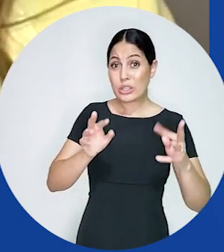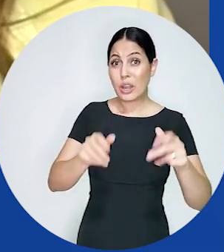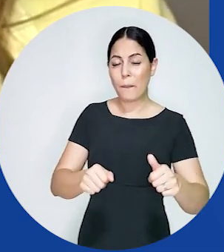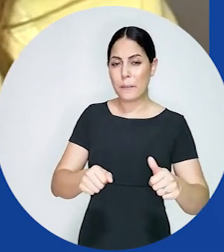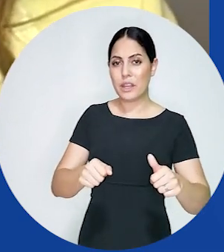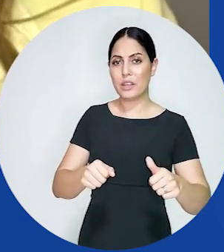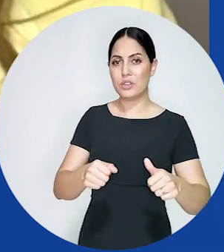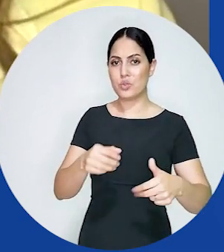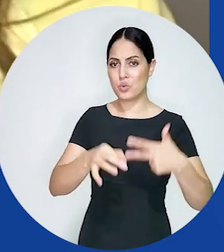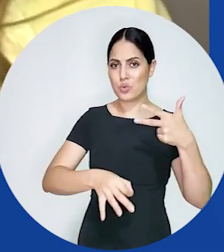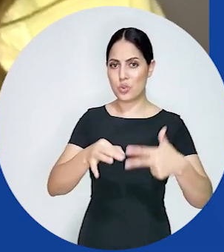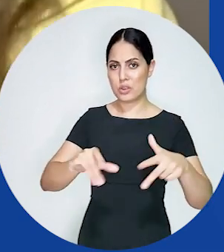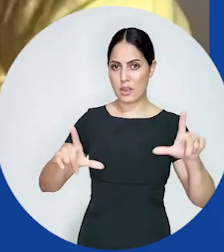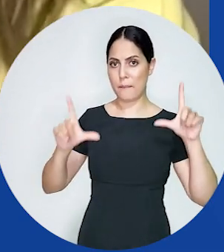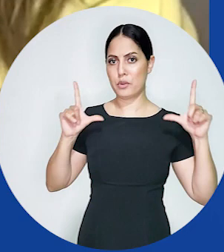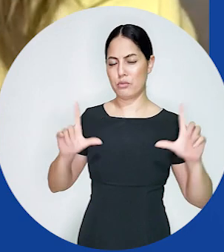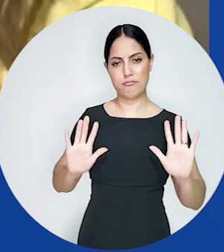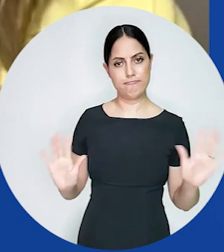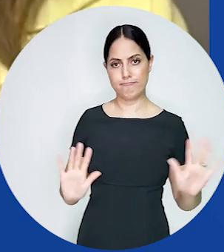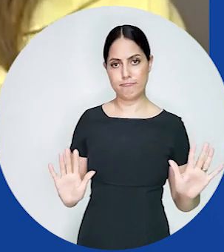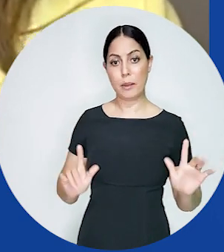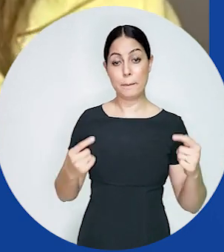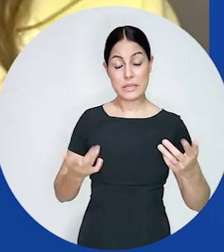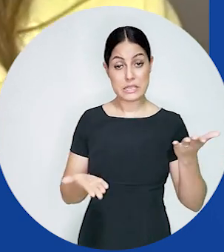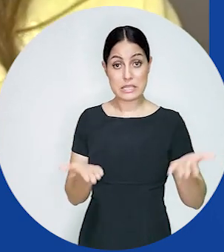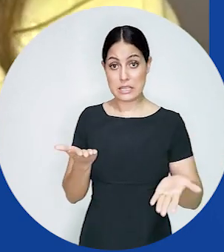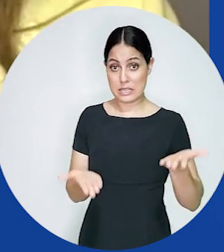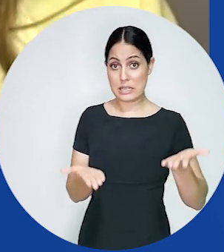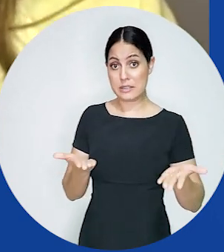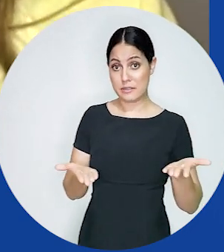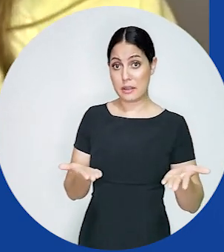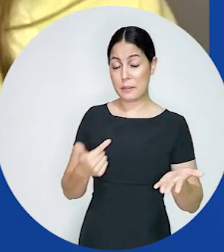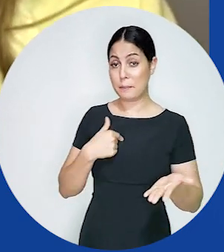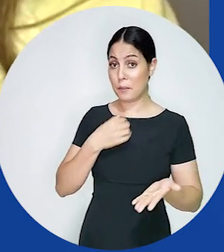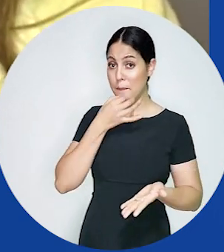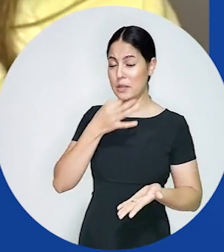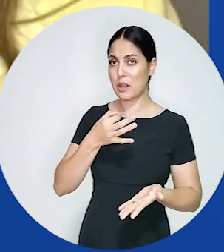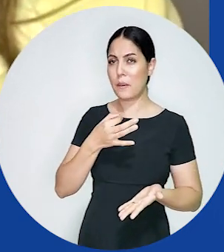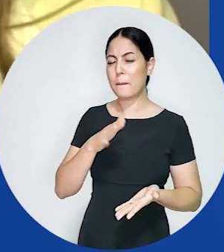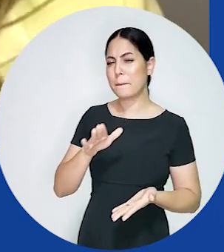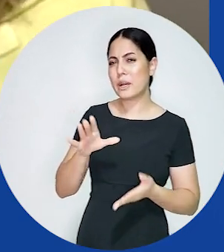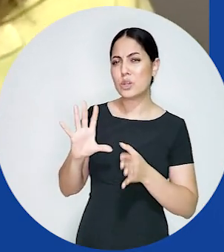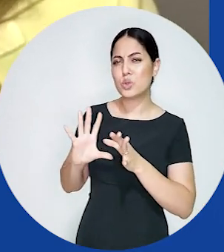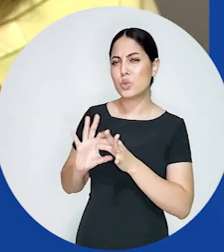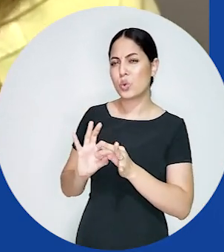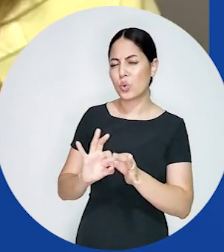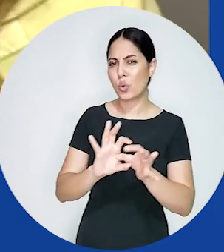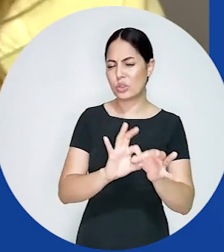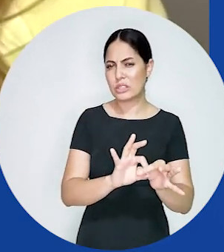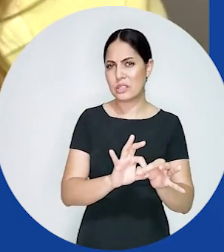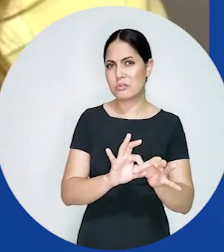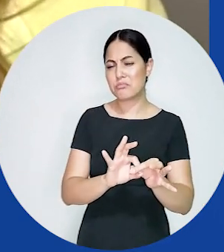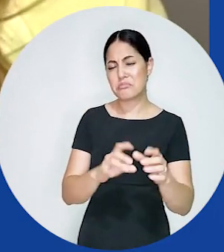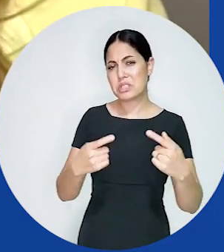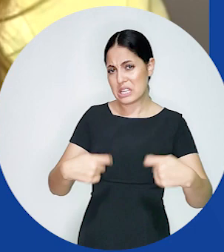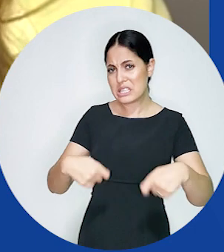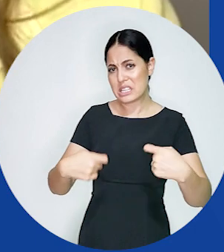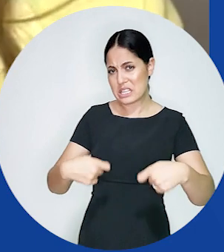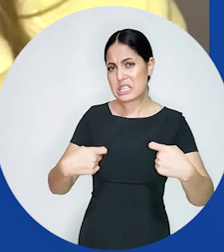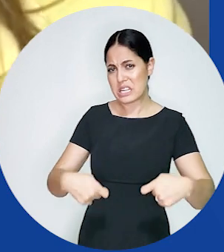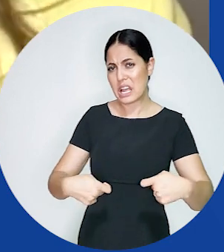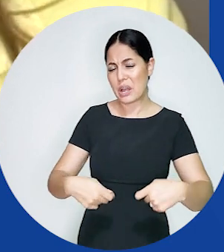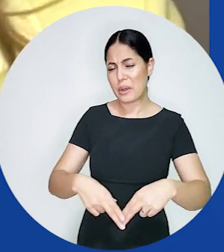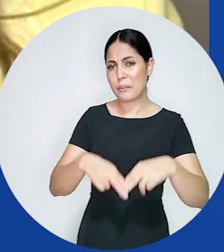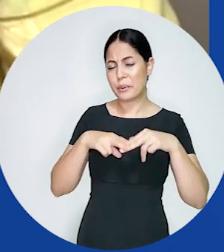tenha tanto protagonismo. Eu acho que não deveria ser assim. A coisa deveria ser um pouco mais equilibrada. Mas num cenário